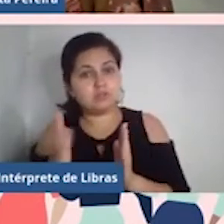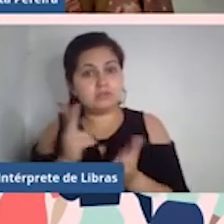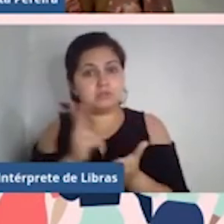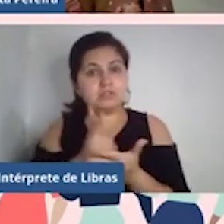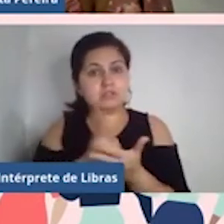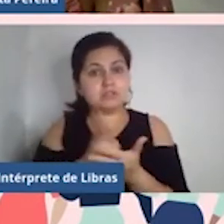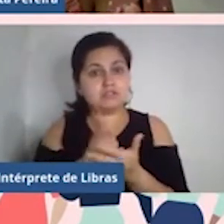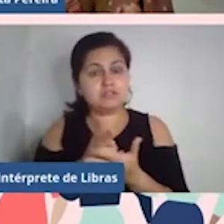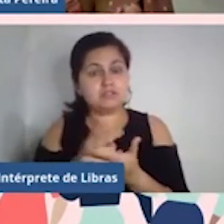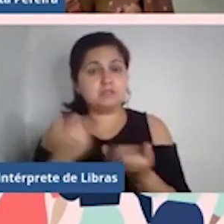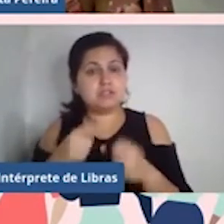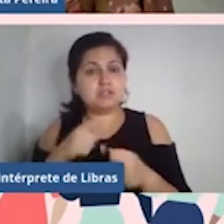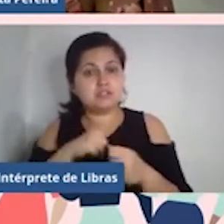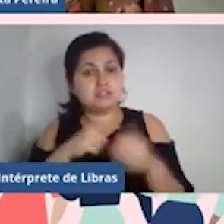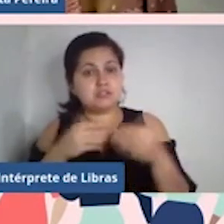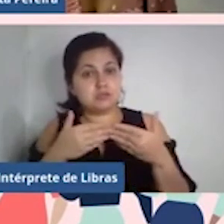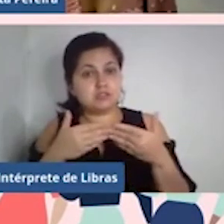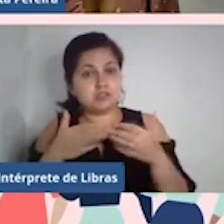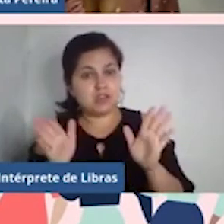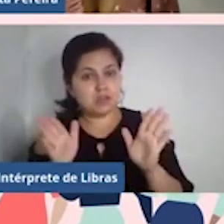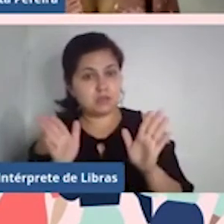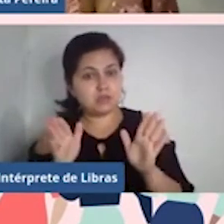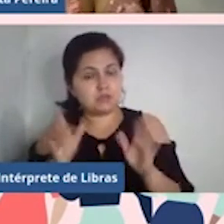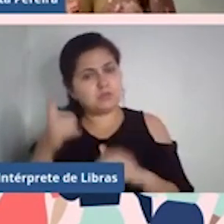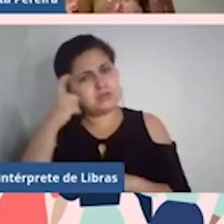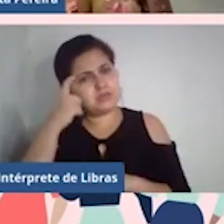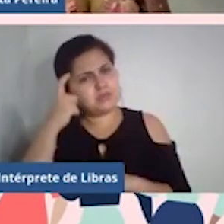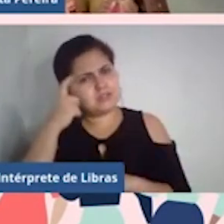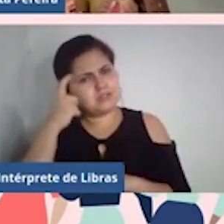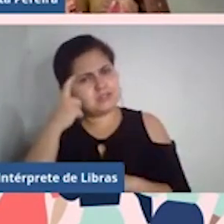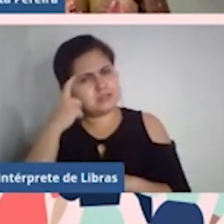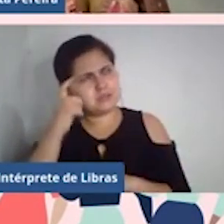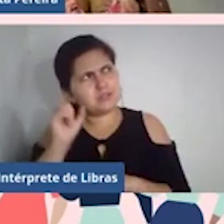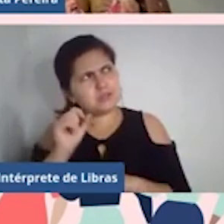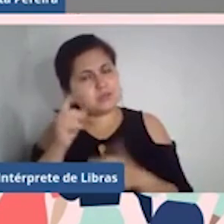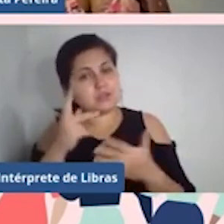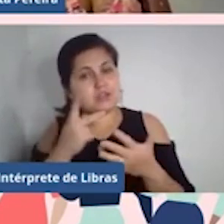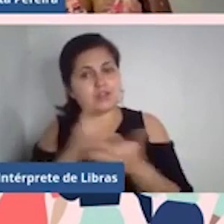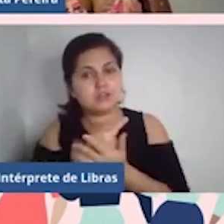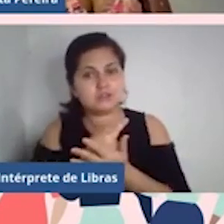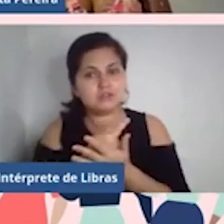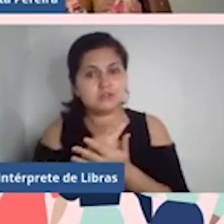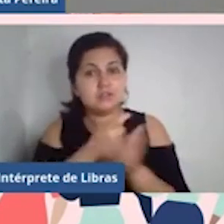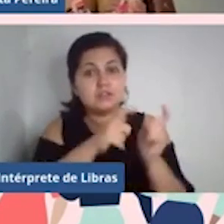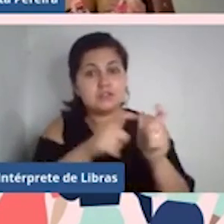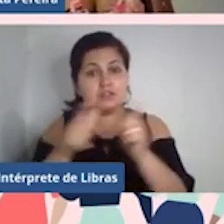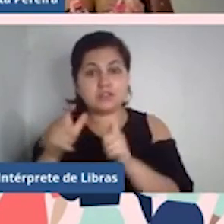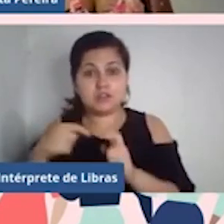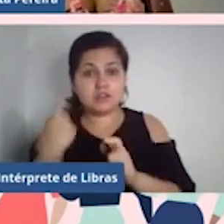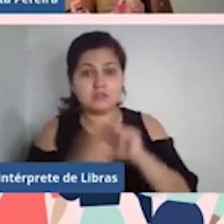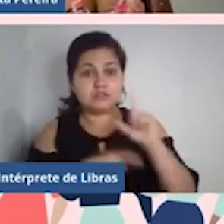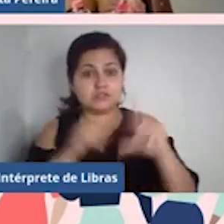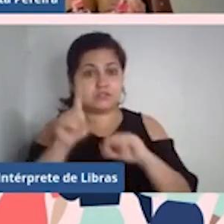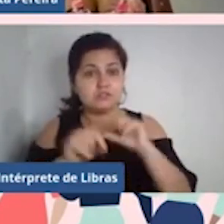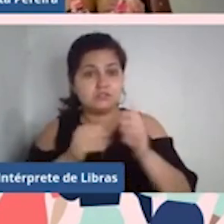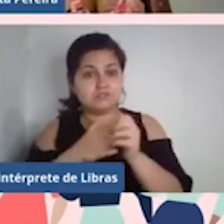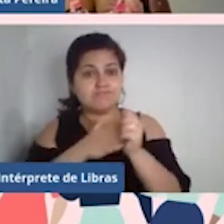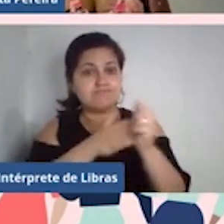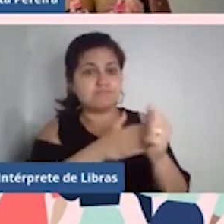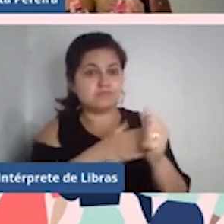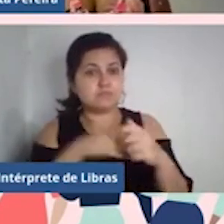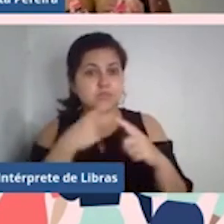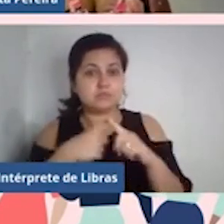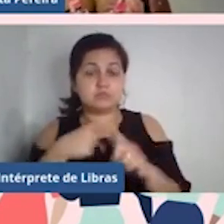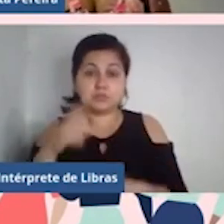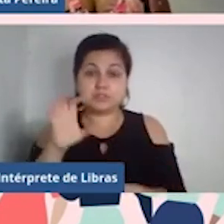tem que ter abertura para estar pensando no que está acontecendo e aonde as nossas escolhas estão nos levando, porque